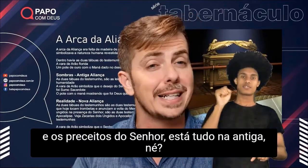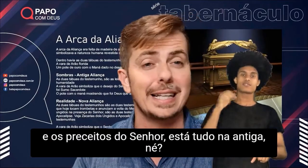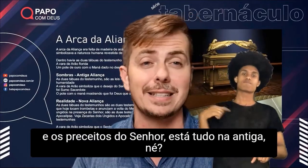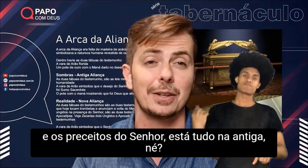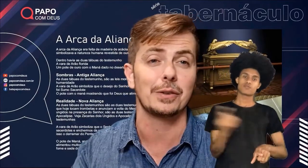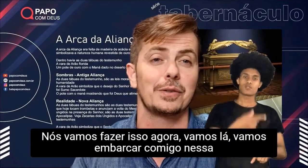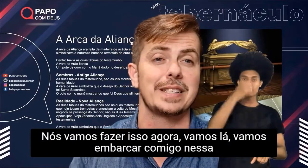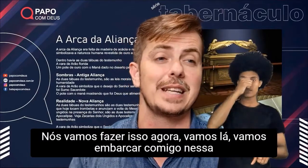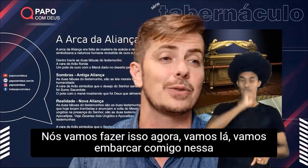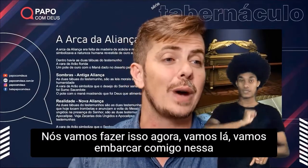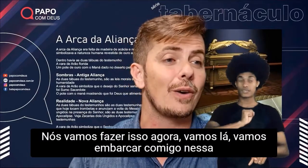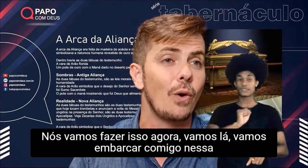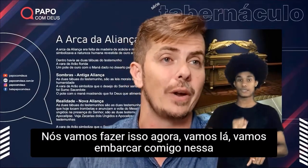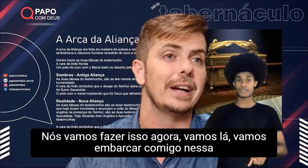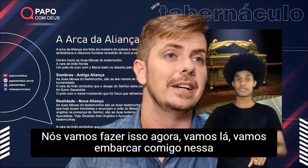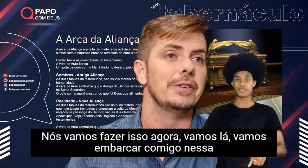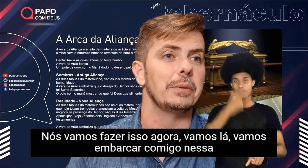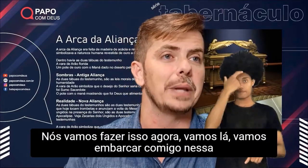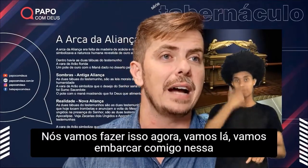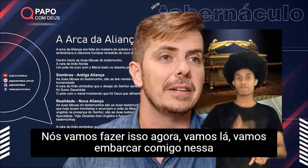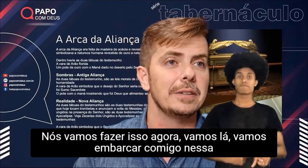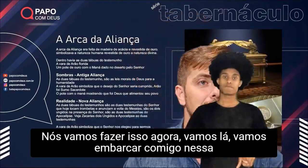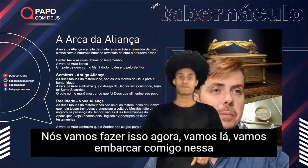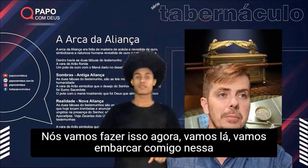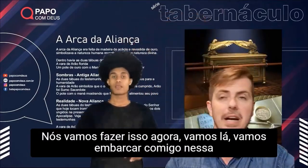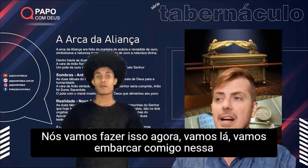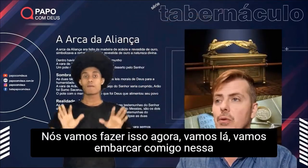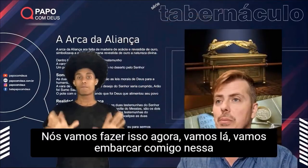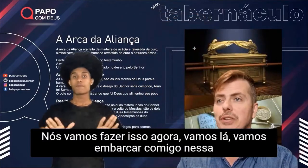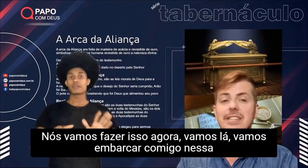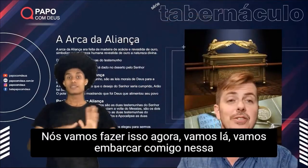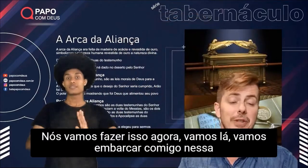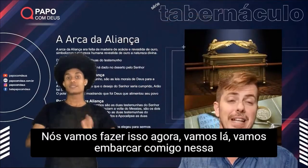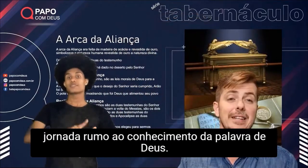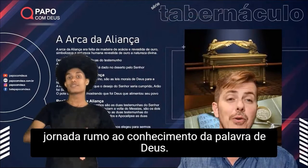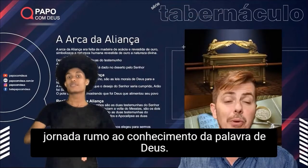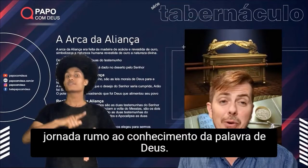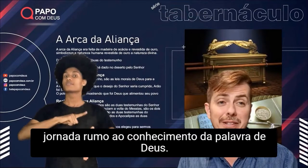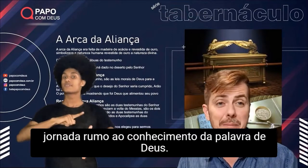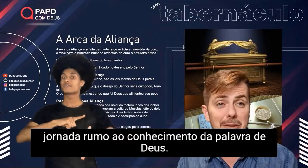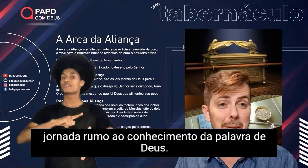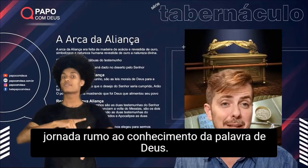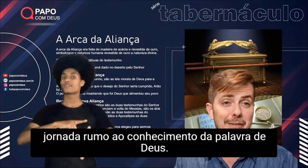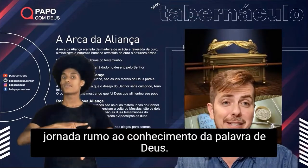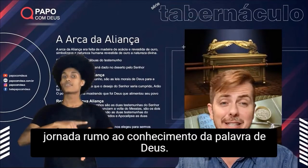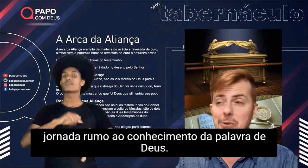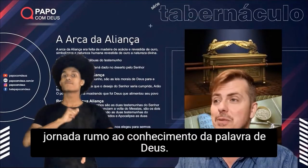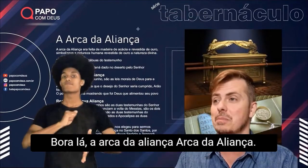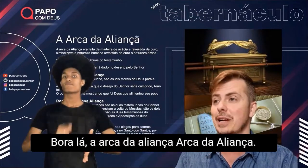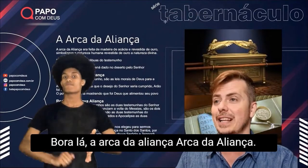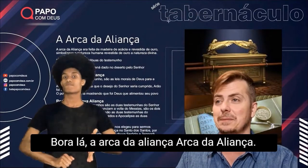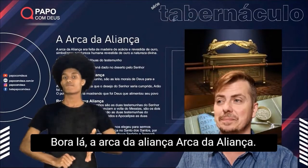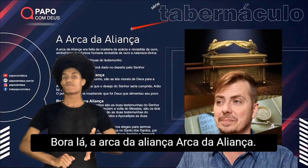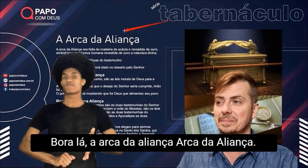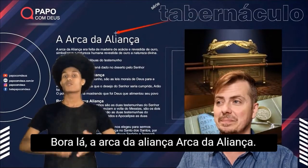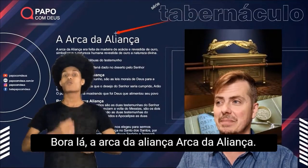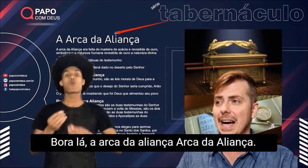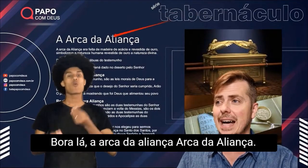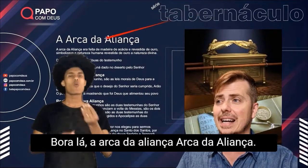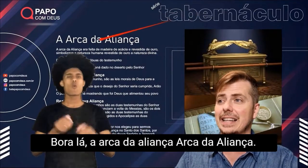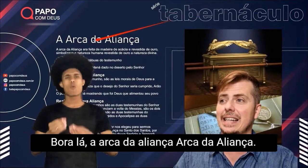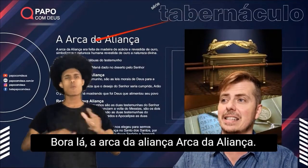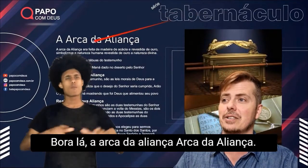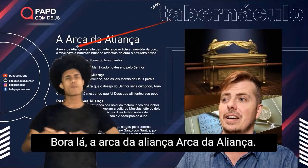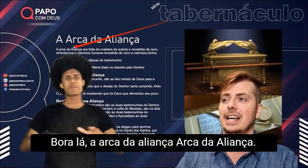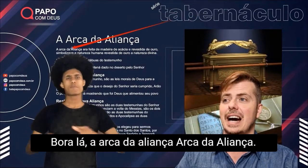tudo na Antiga Aliança e nós vamos fazer isso agora. Vamos lá? Vamos embarcar comigo nessa jornada rumo ao conhecimento da Palavra de Deus? Bora lá?